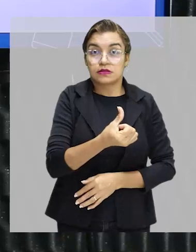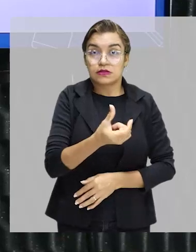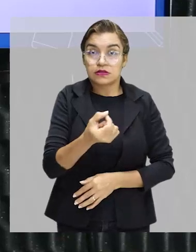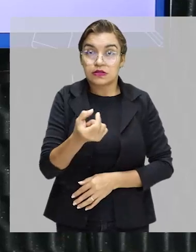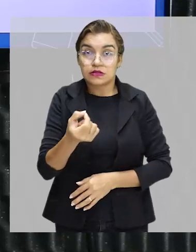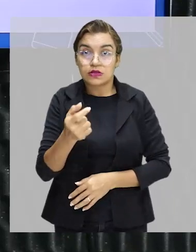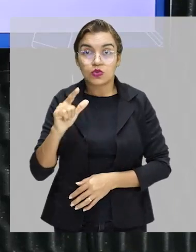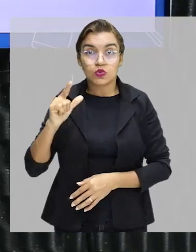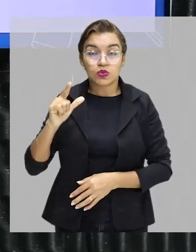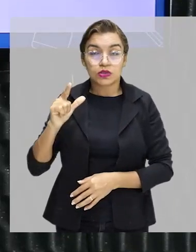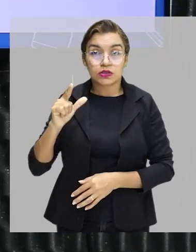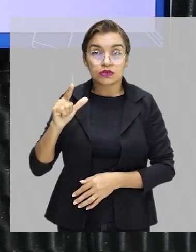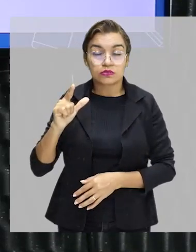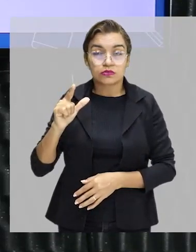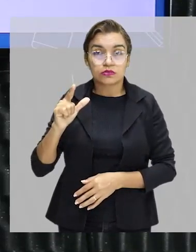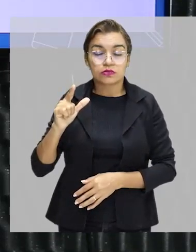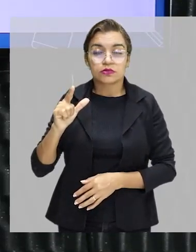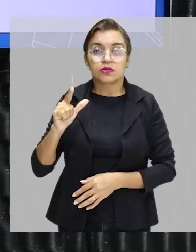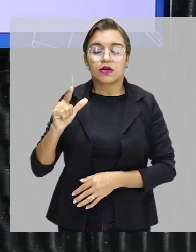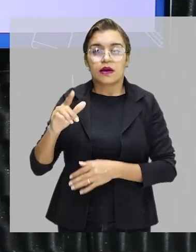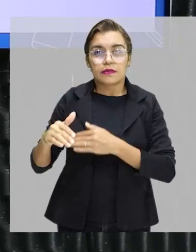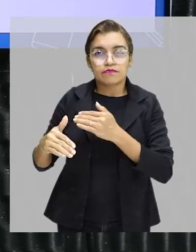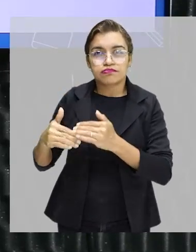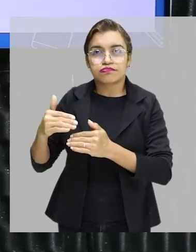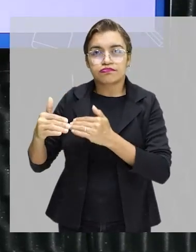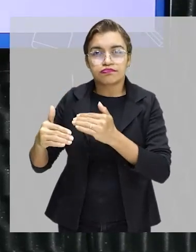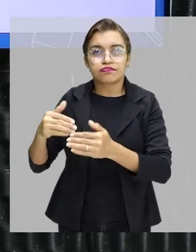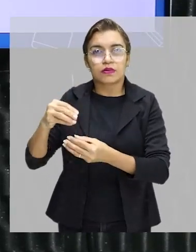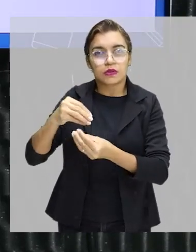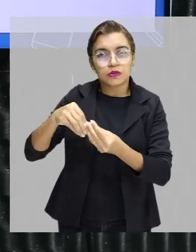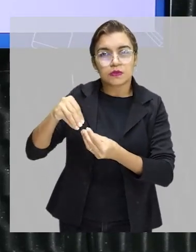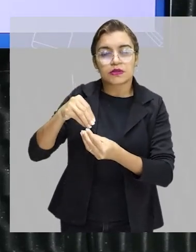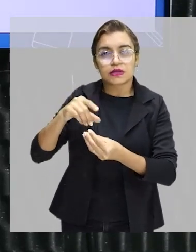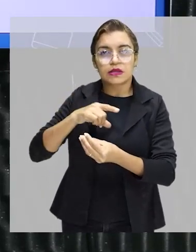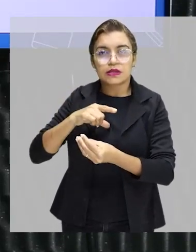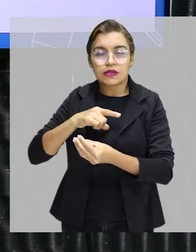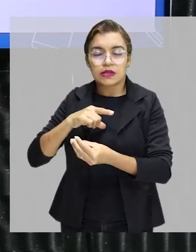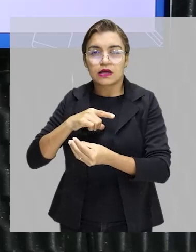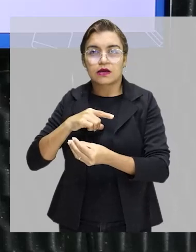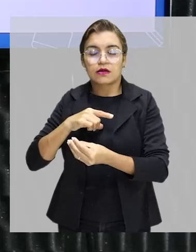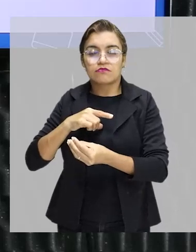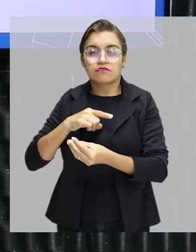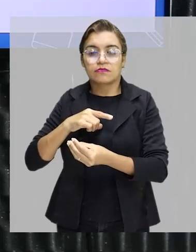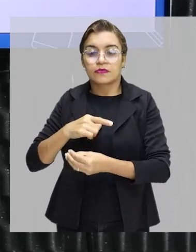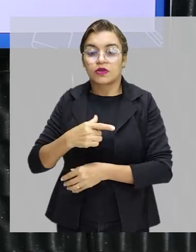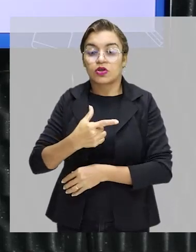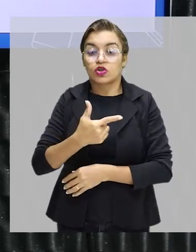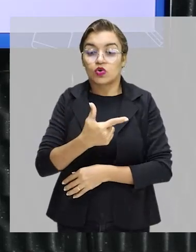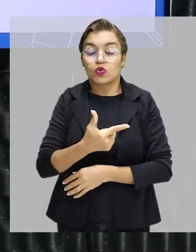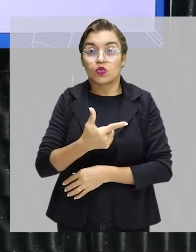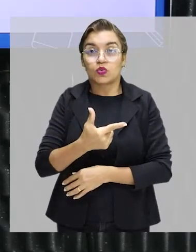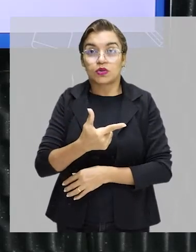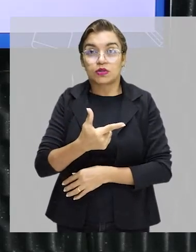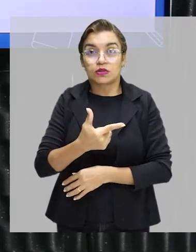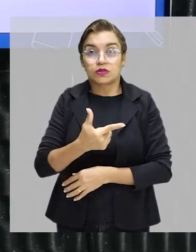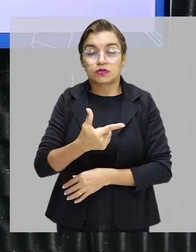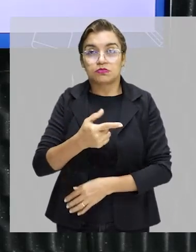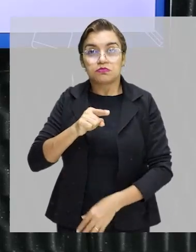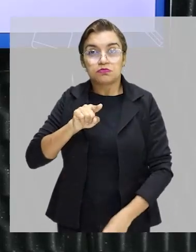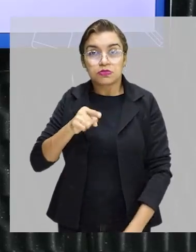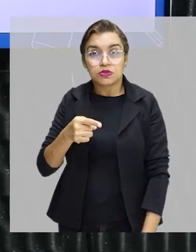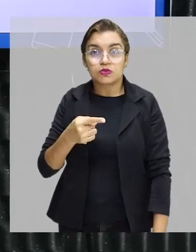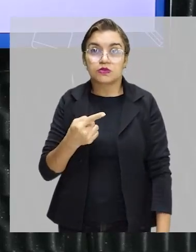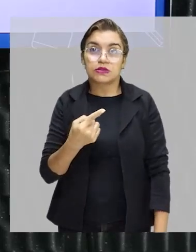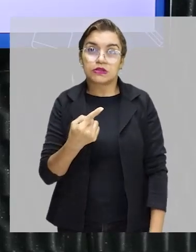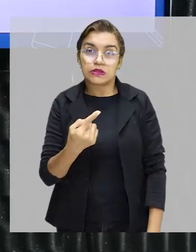litros e ao final do processo da diluição, né, eu vou conseguir obter 2.100 litros, então